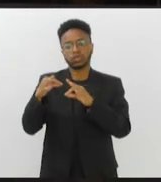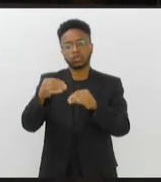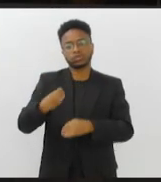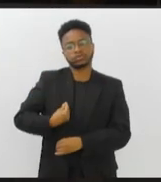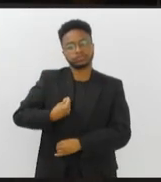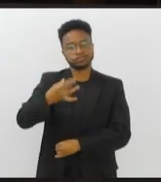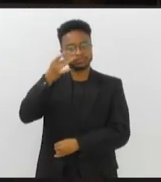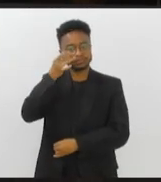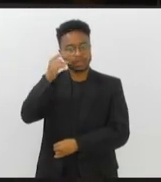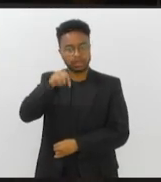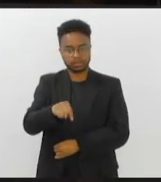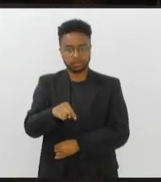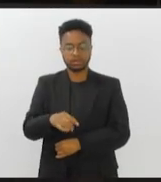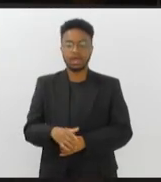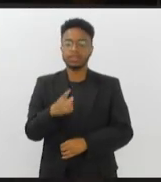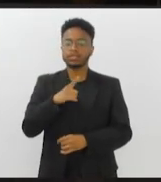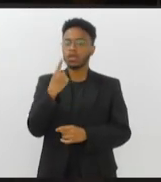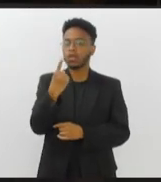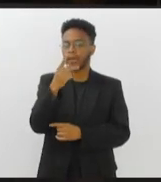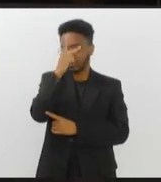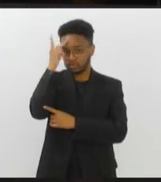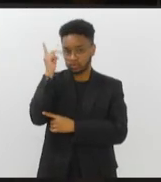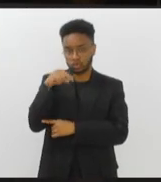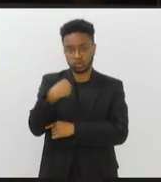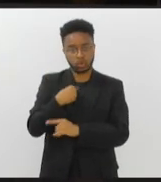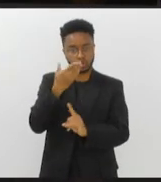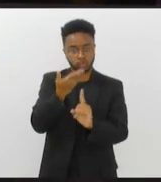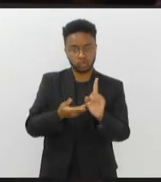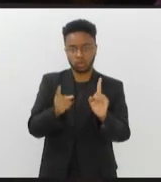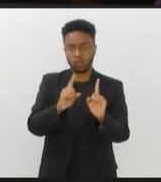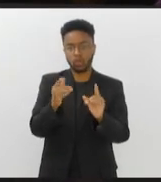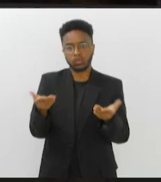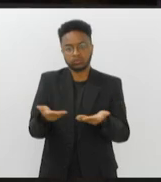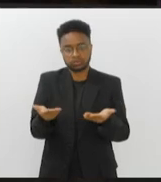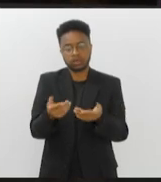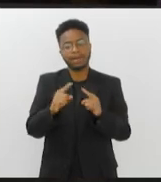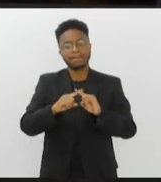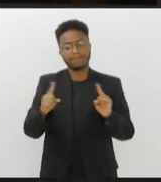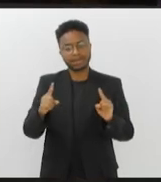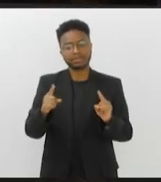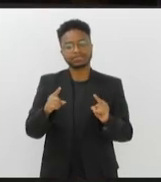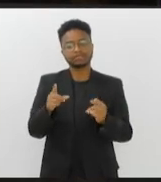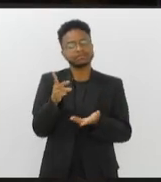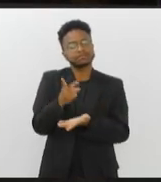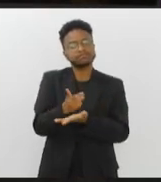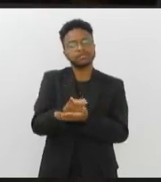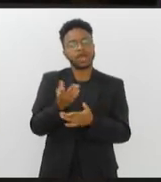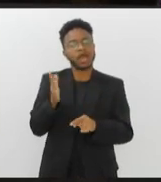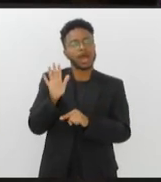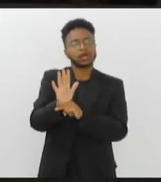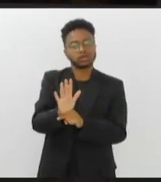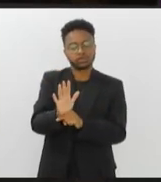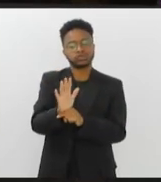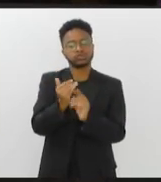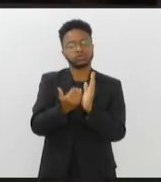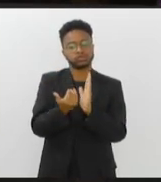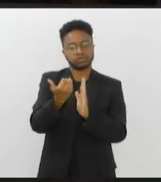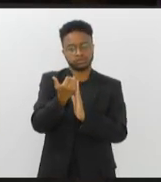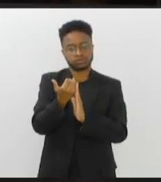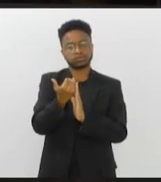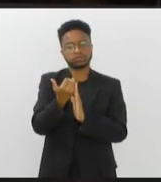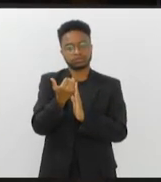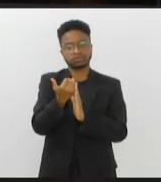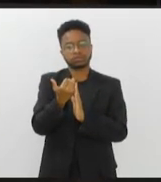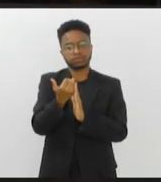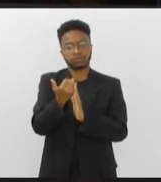Tem uma pessoa que não está sendo homenageada hoje aqui, mas que tem contribuído muito, muito mesmo, desde